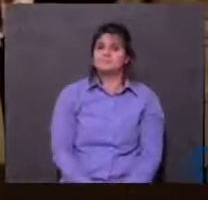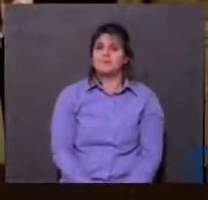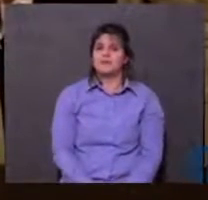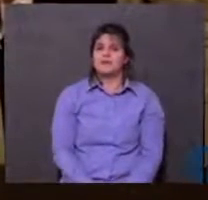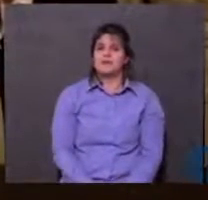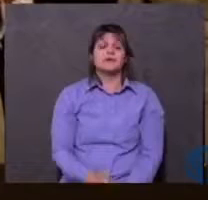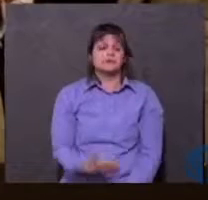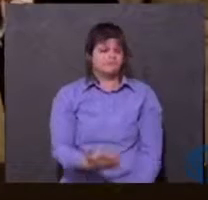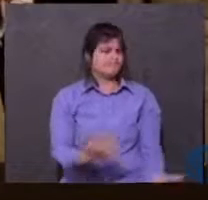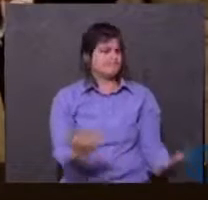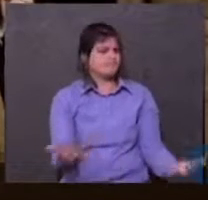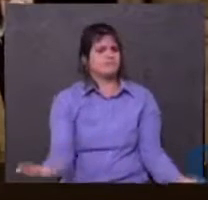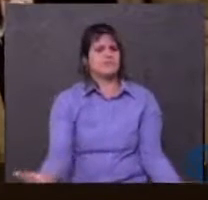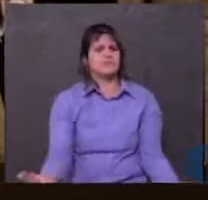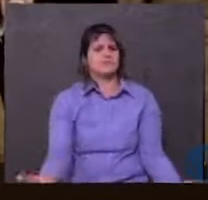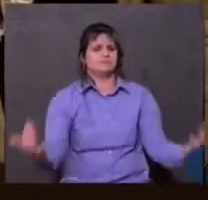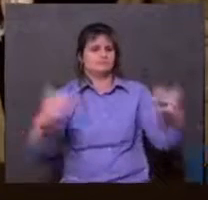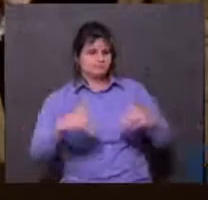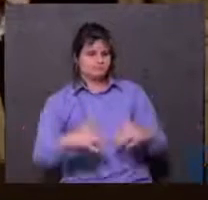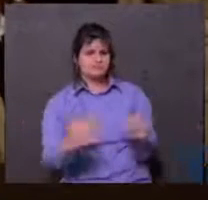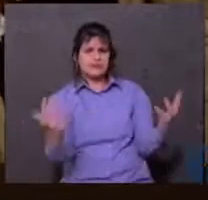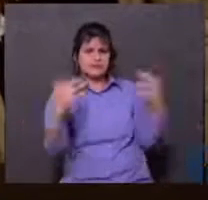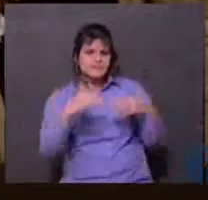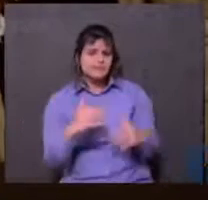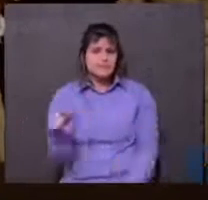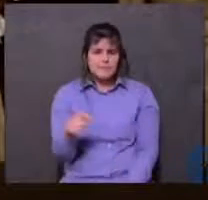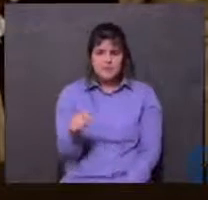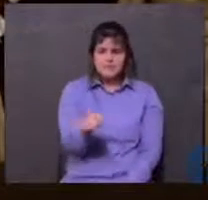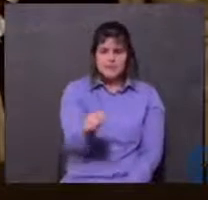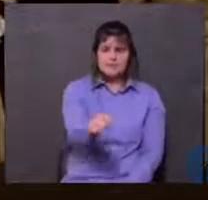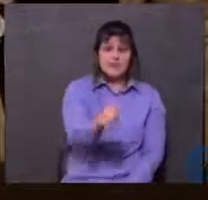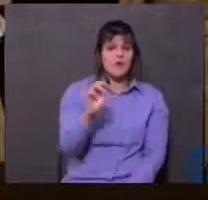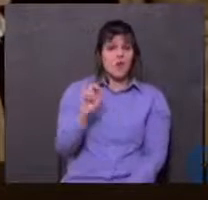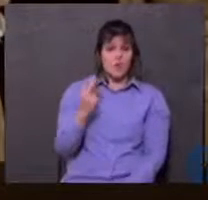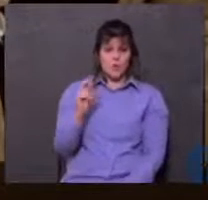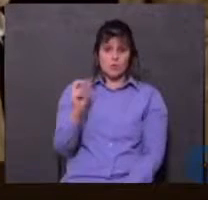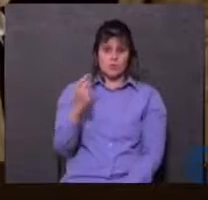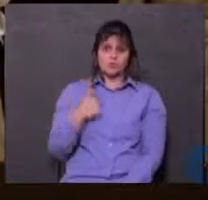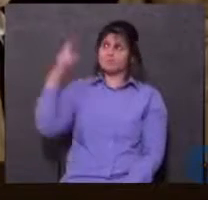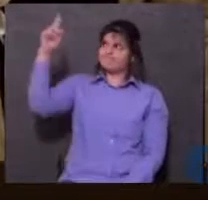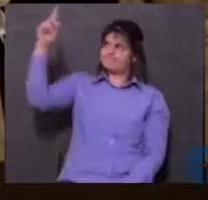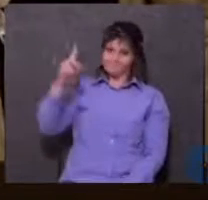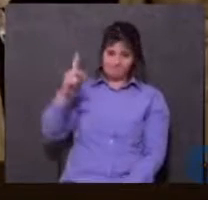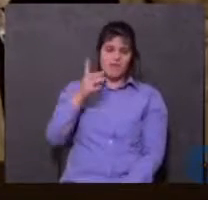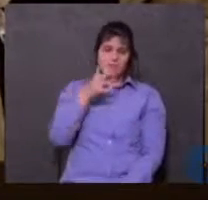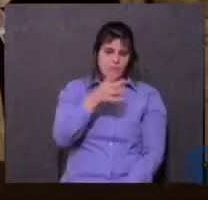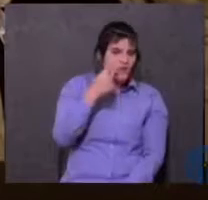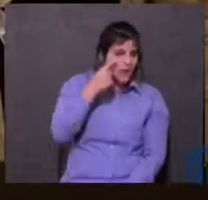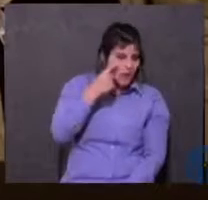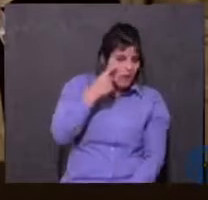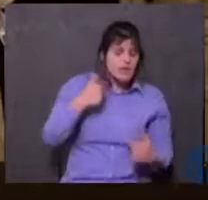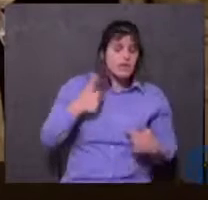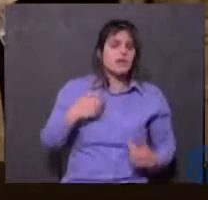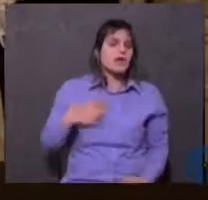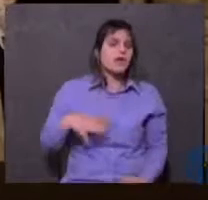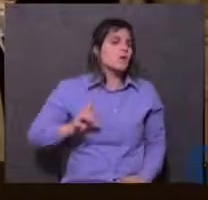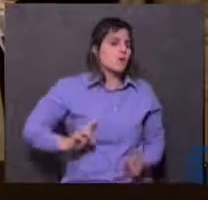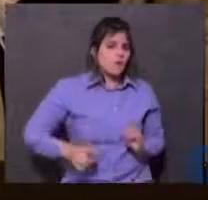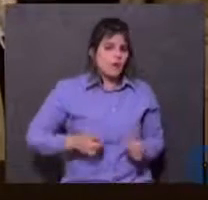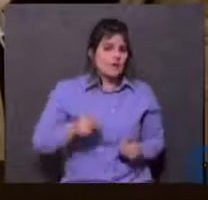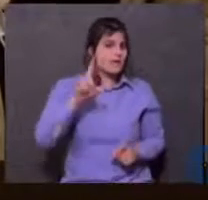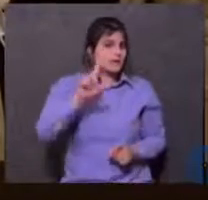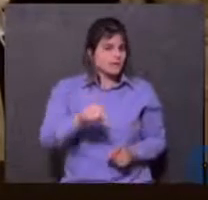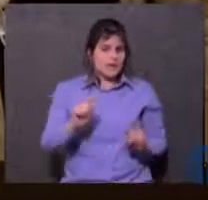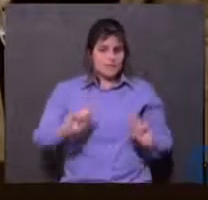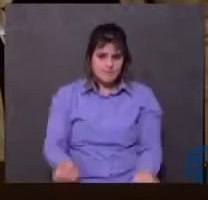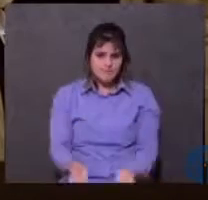Continuem a vir aqui todos os meses. Em outubro direi quem sou, o que quero e farei um